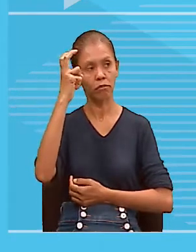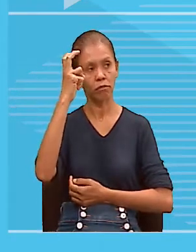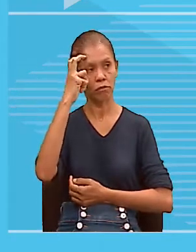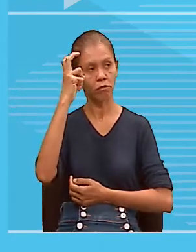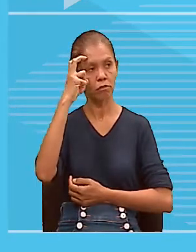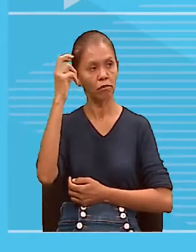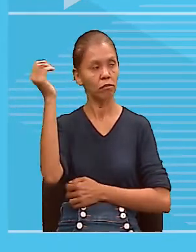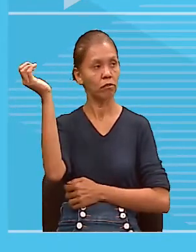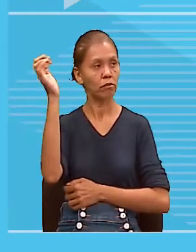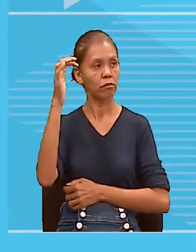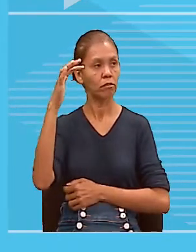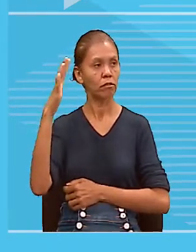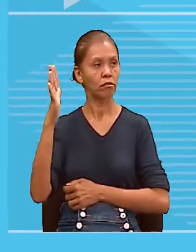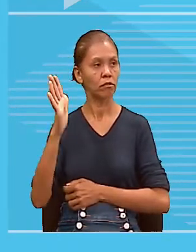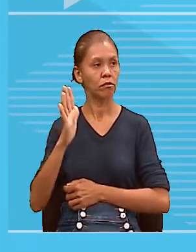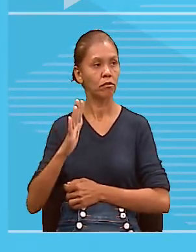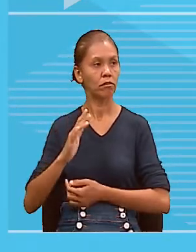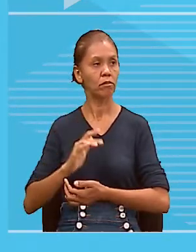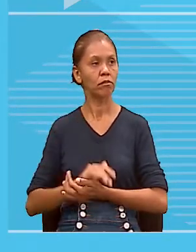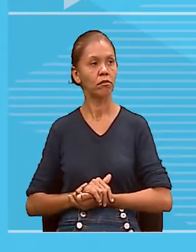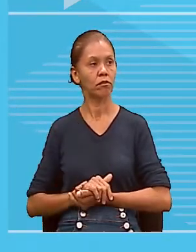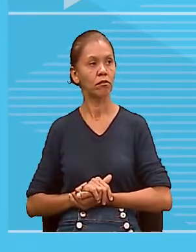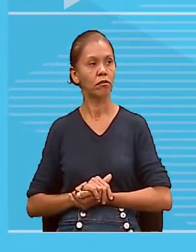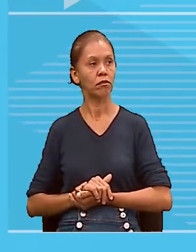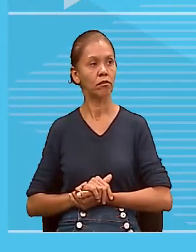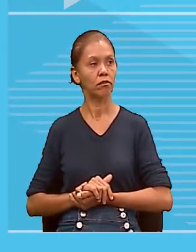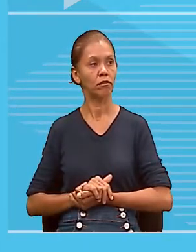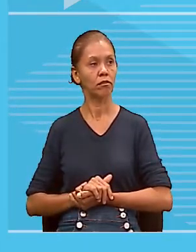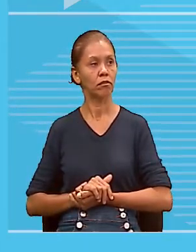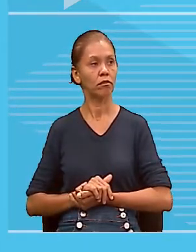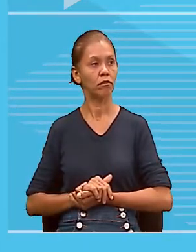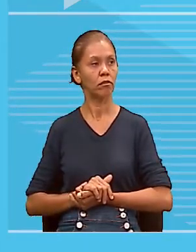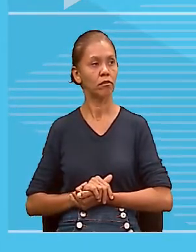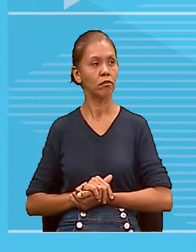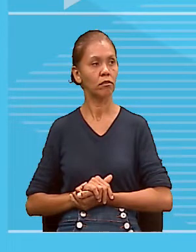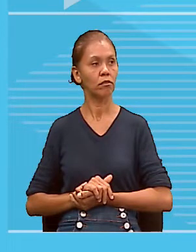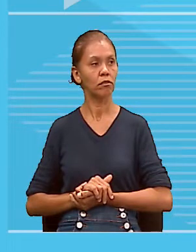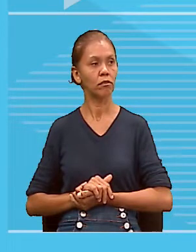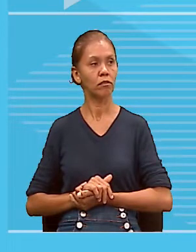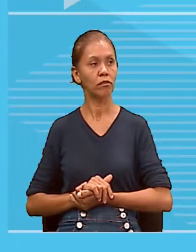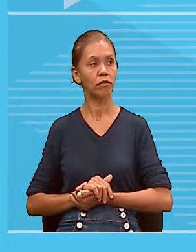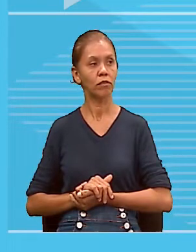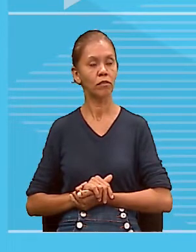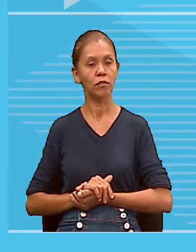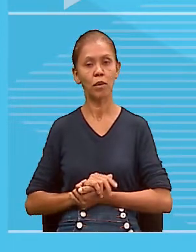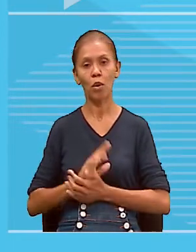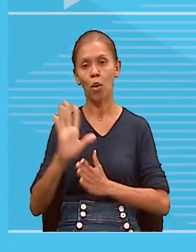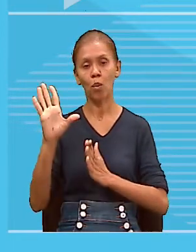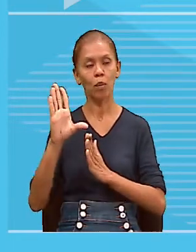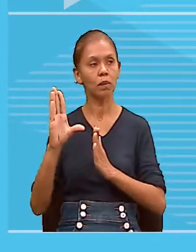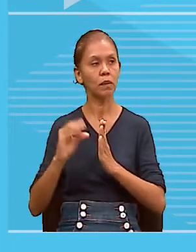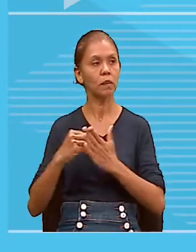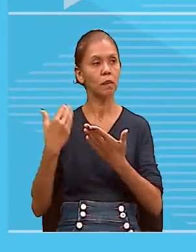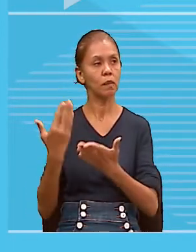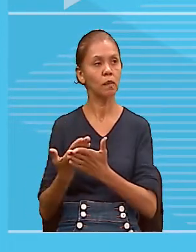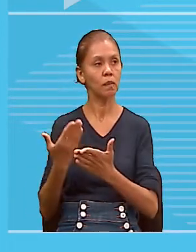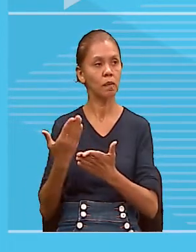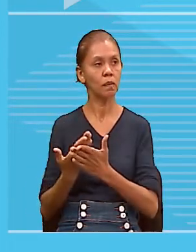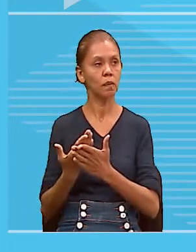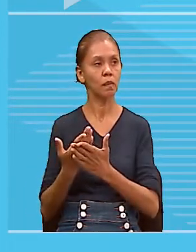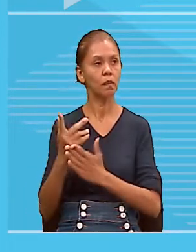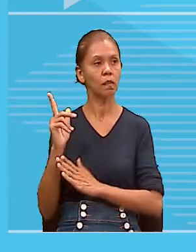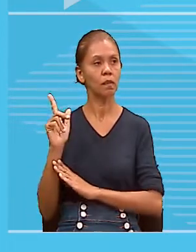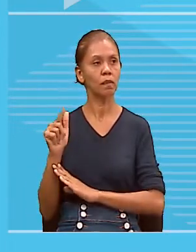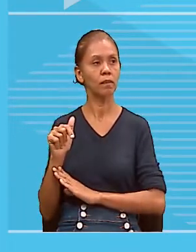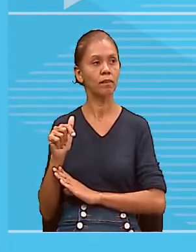vamos dar uma pincelada na Cultura cultura Tupiniquim é cultura do